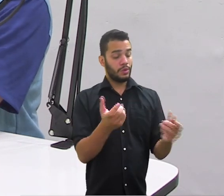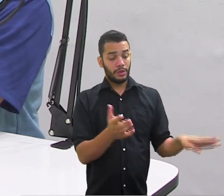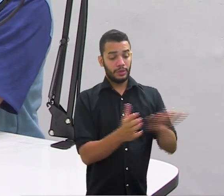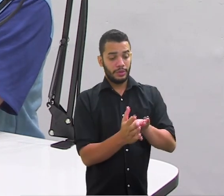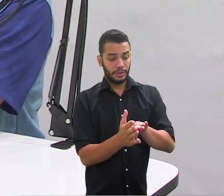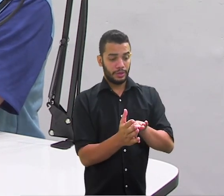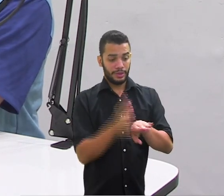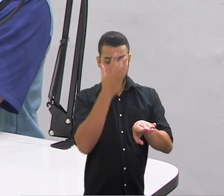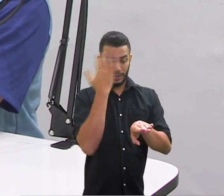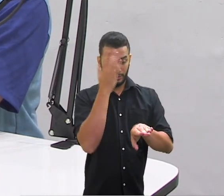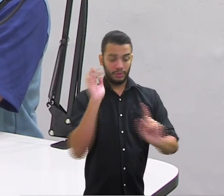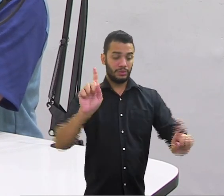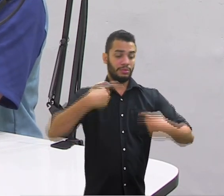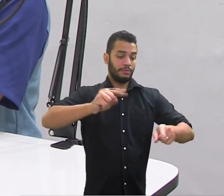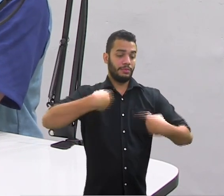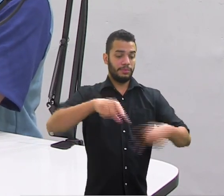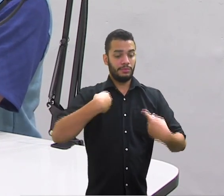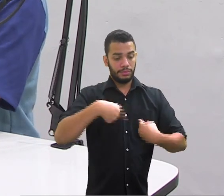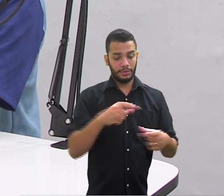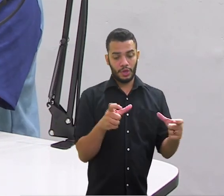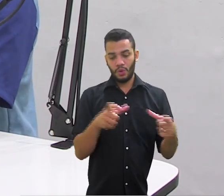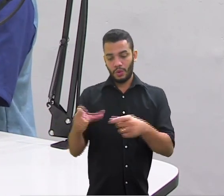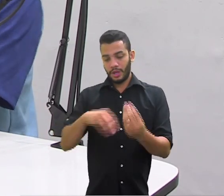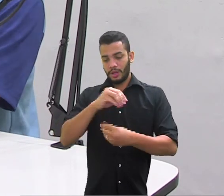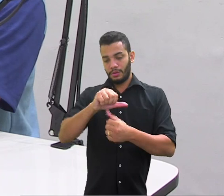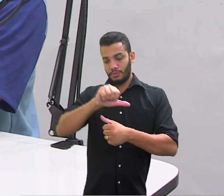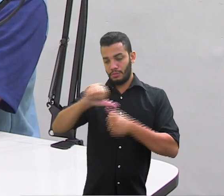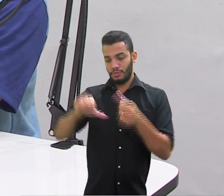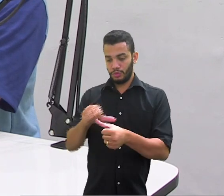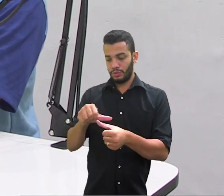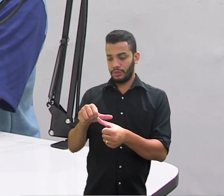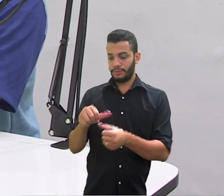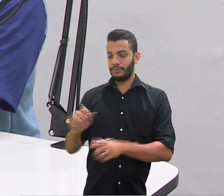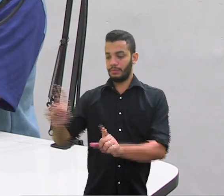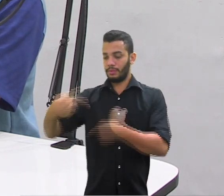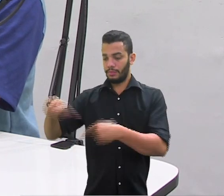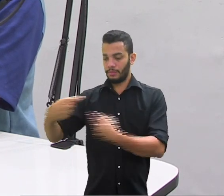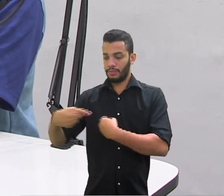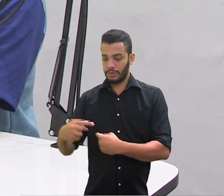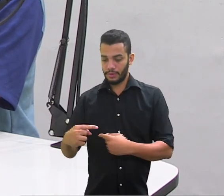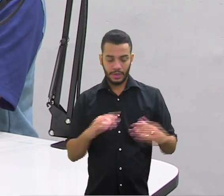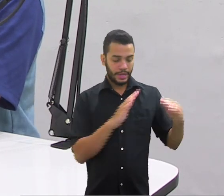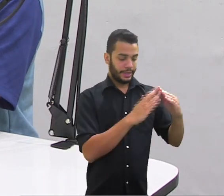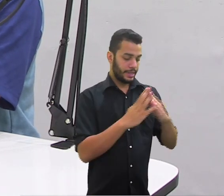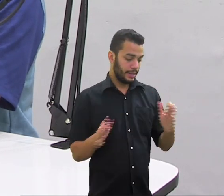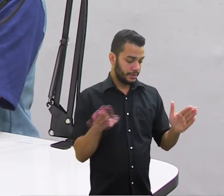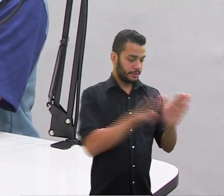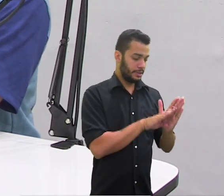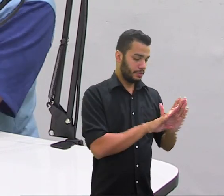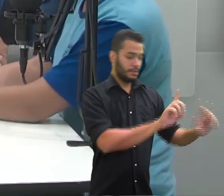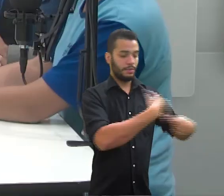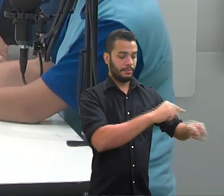Então, aonde eu vou ter uma válvula de escape para mim conseguir Onde é meu refúgio? Onde é meu sim,